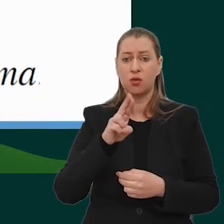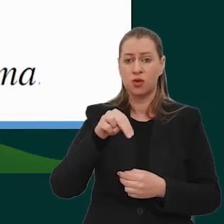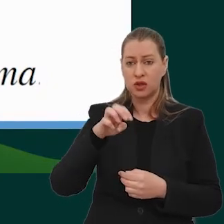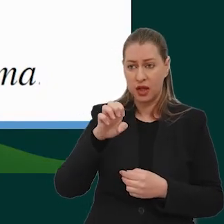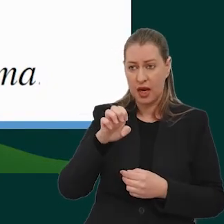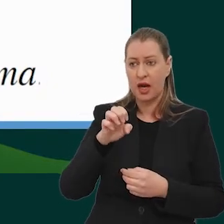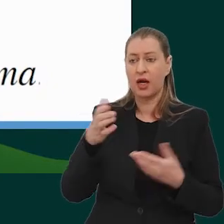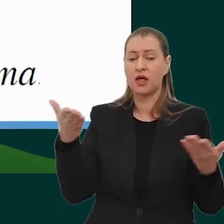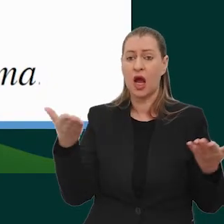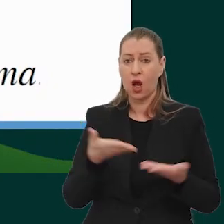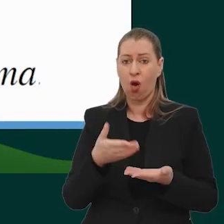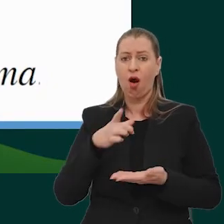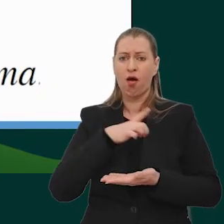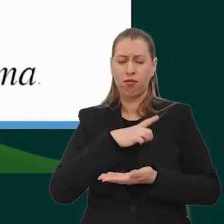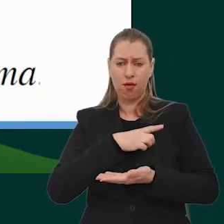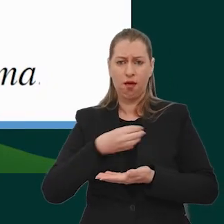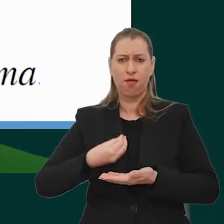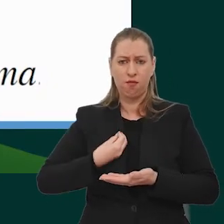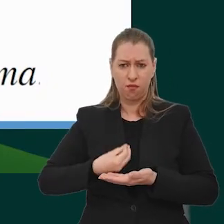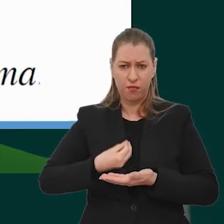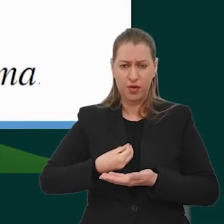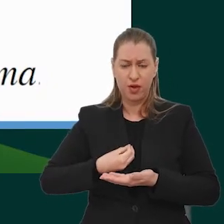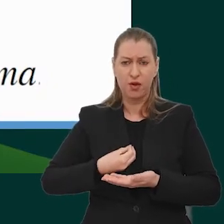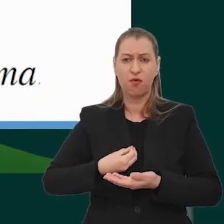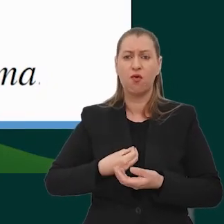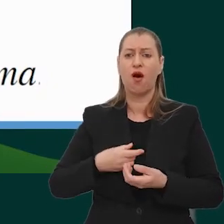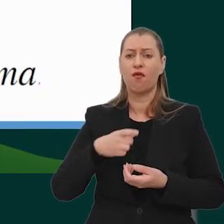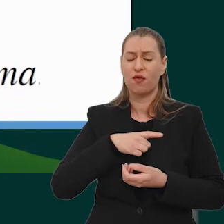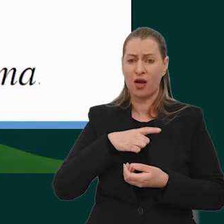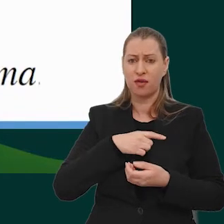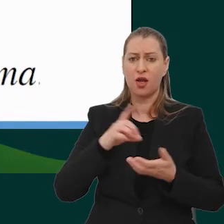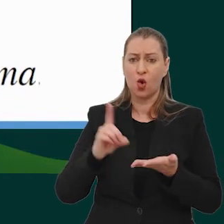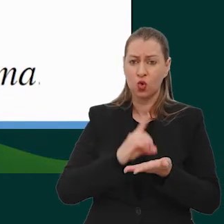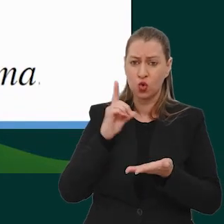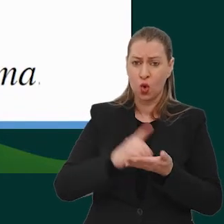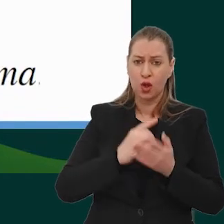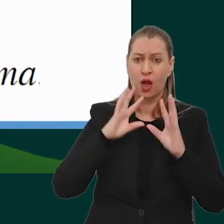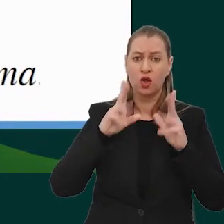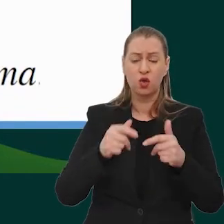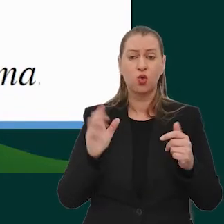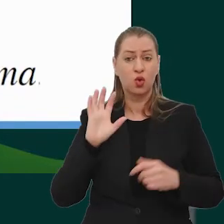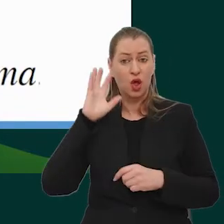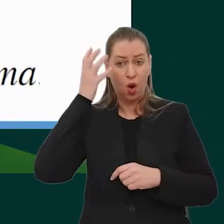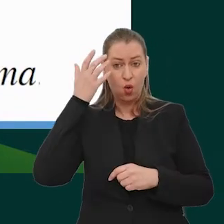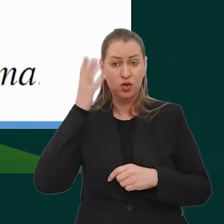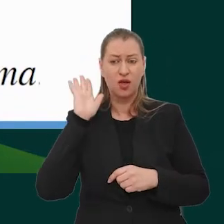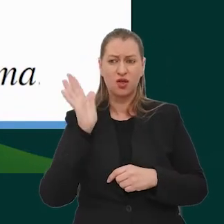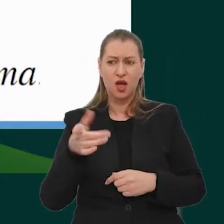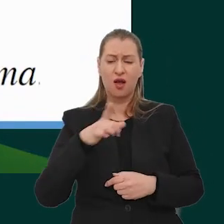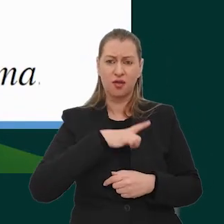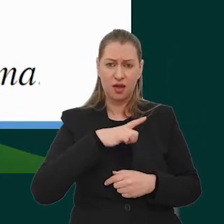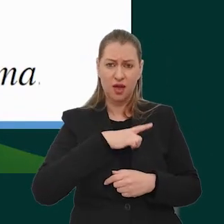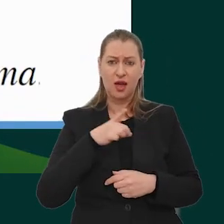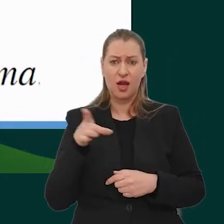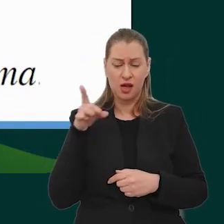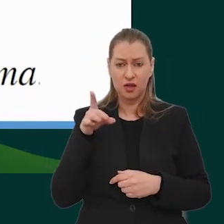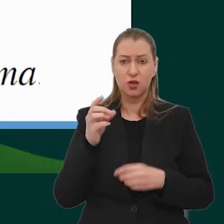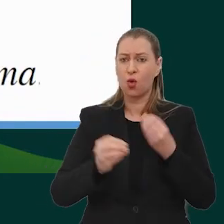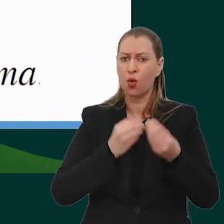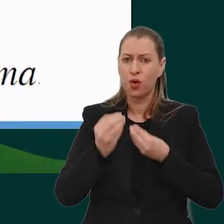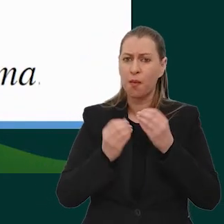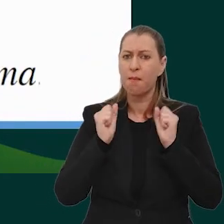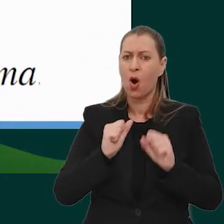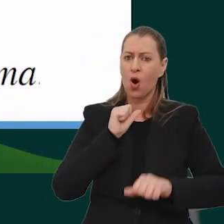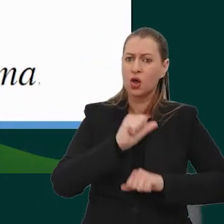Então toda vez que tiver esse cerne, ele vai ter lá um mapa, um dicionário de tudo isso que acontece. Quando tiver esse cerne, bom, ele pode